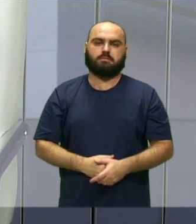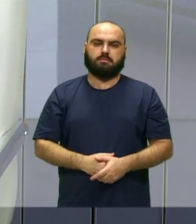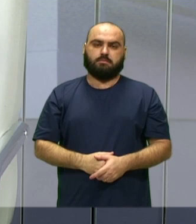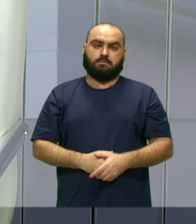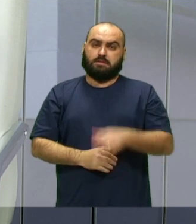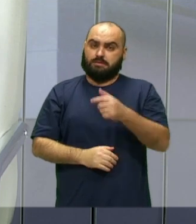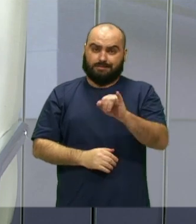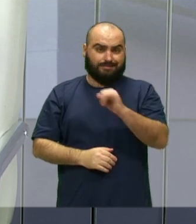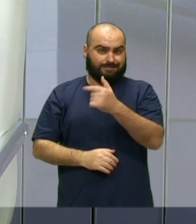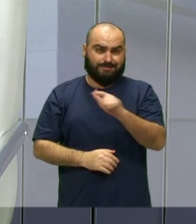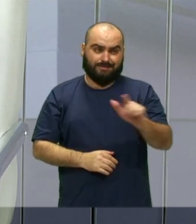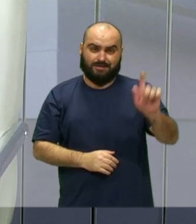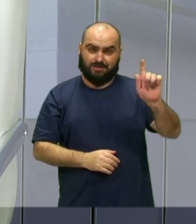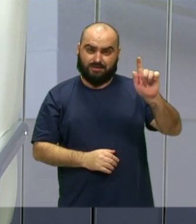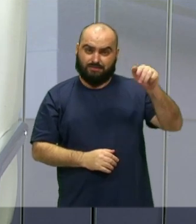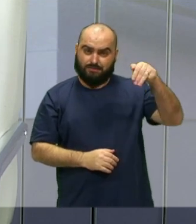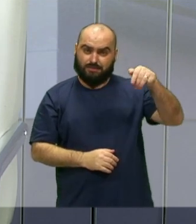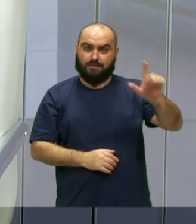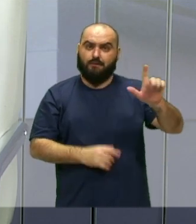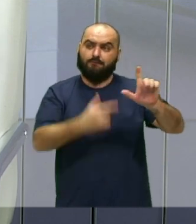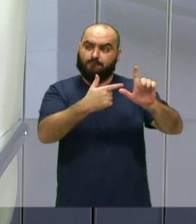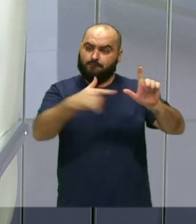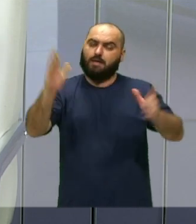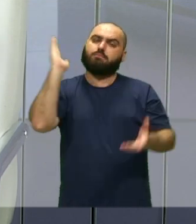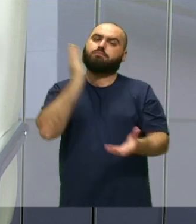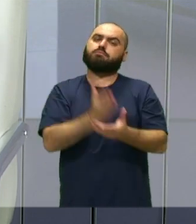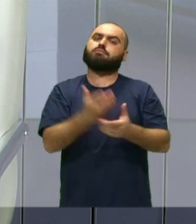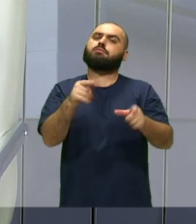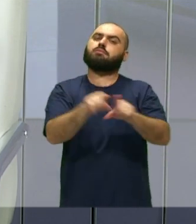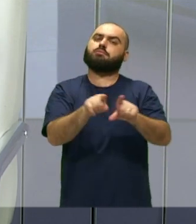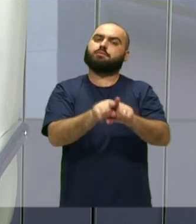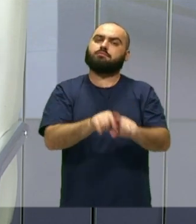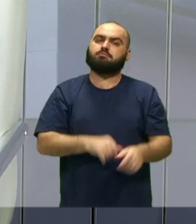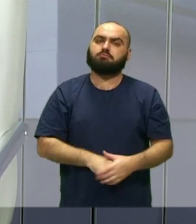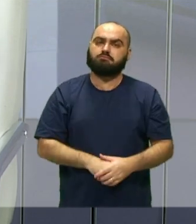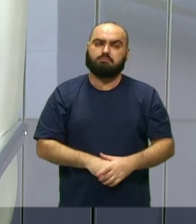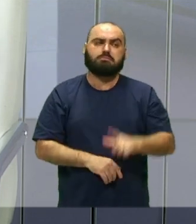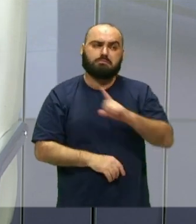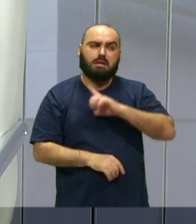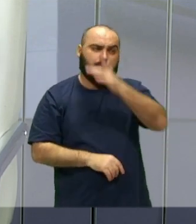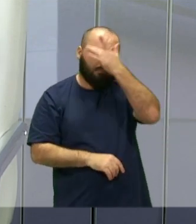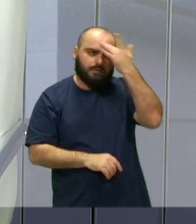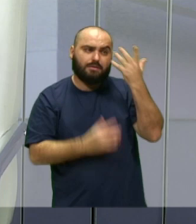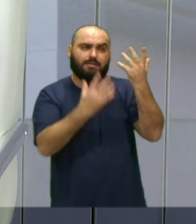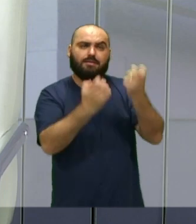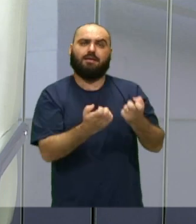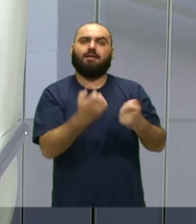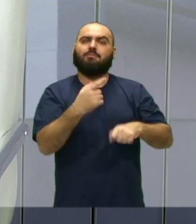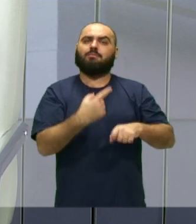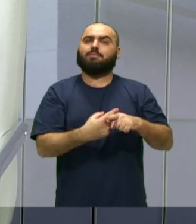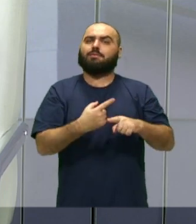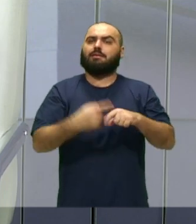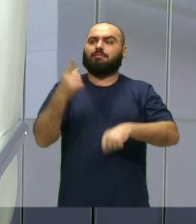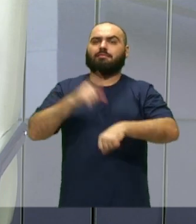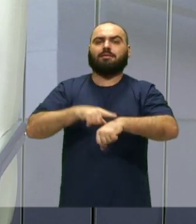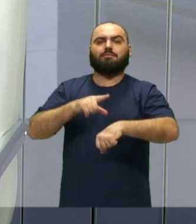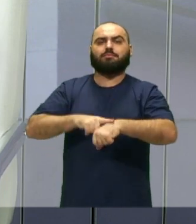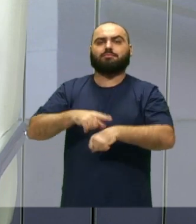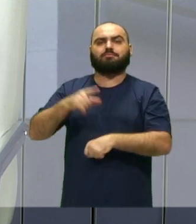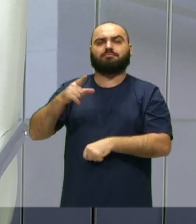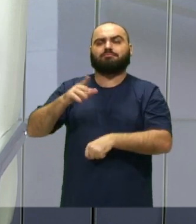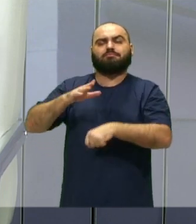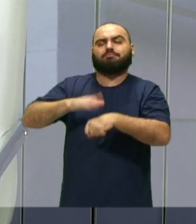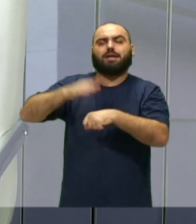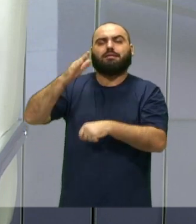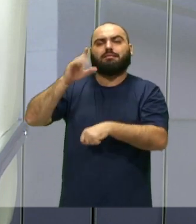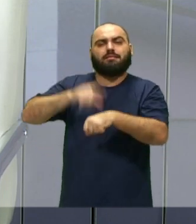lá no Genésio, vai virar ação também. E aposto que tem muita gente que prefere, porque ganha mais tempo quando é uma ação judicial. Eles ganham mais